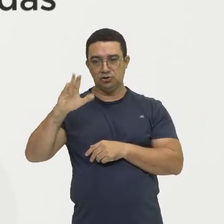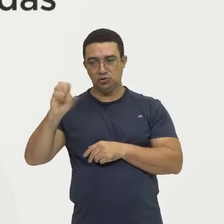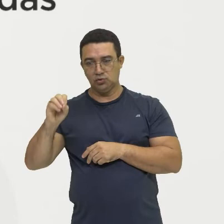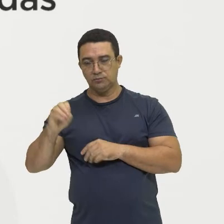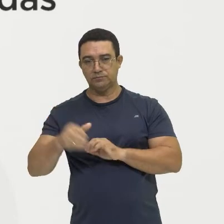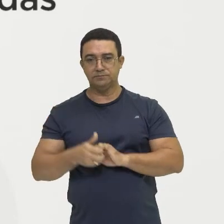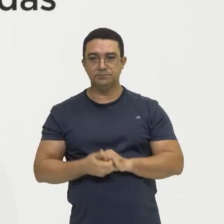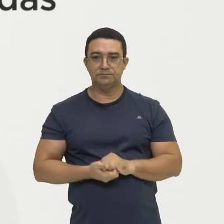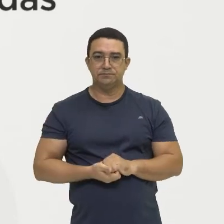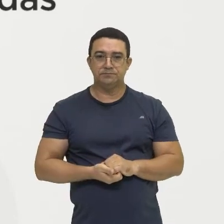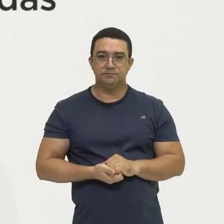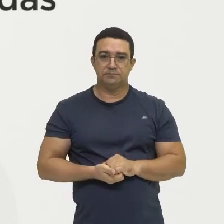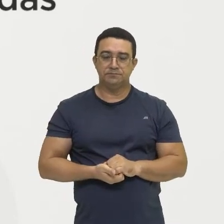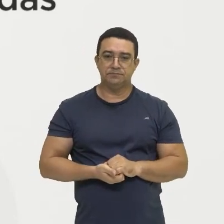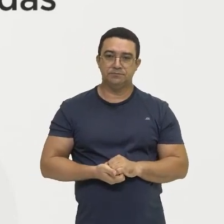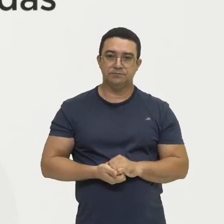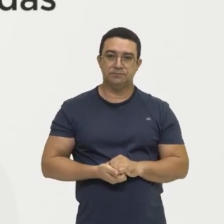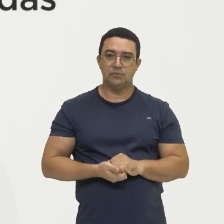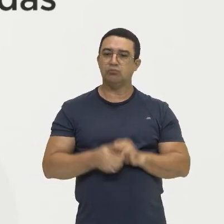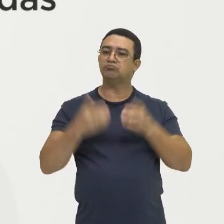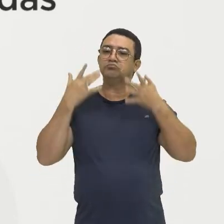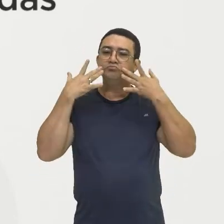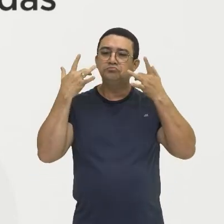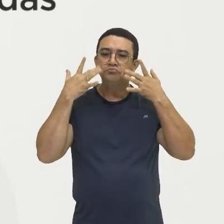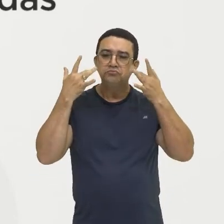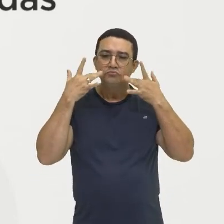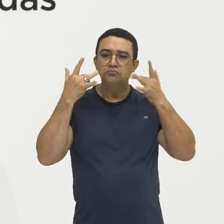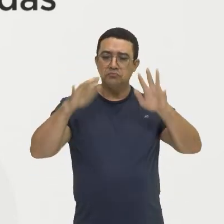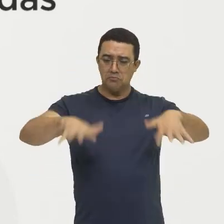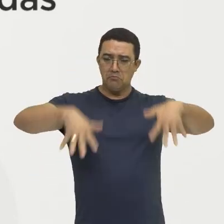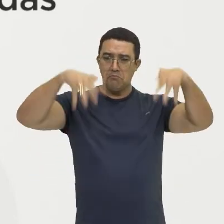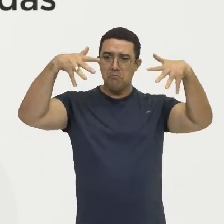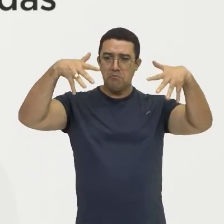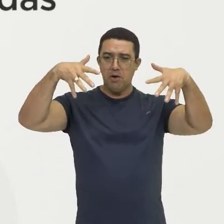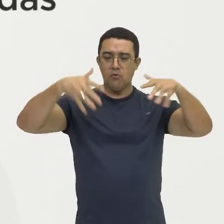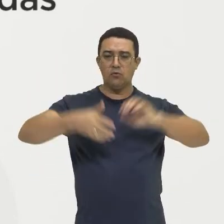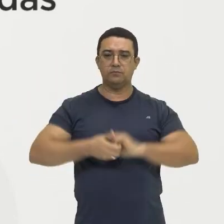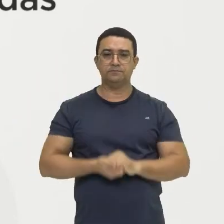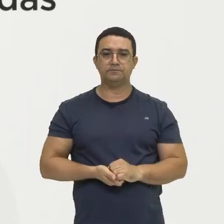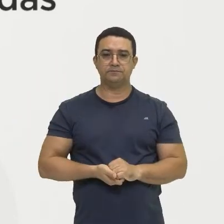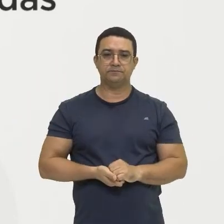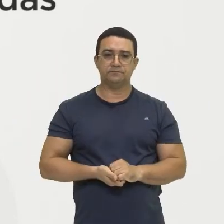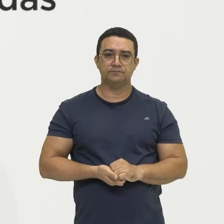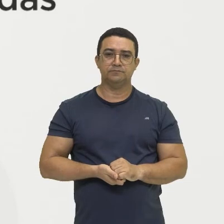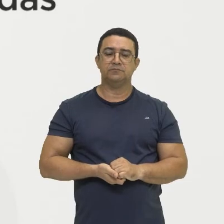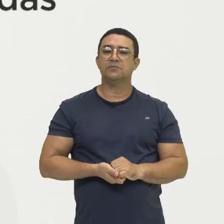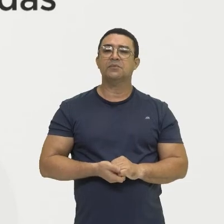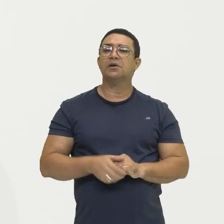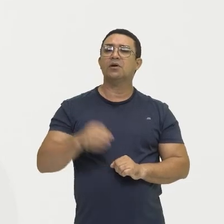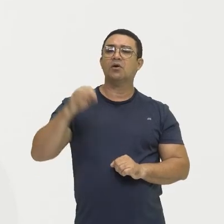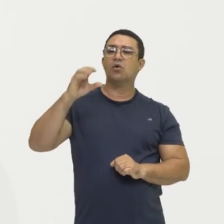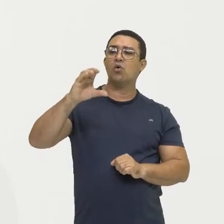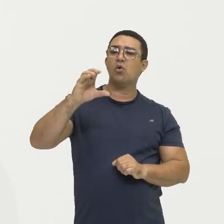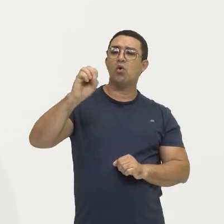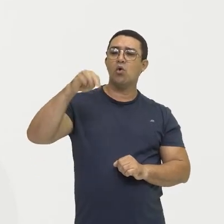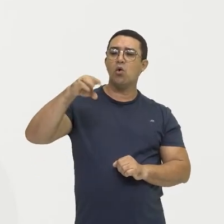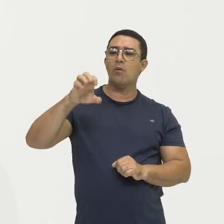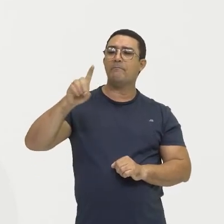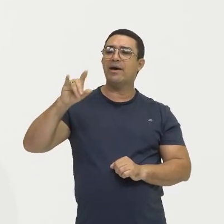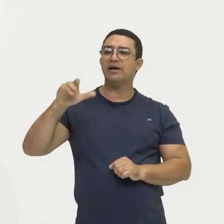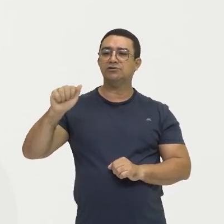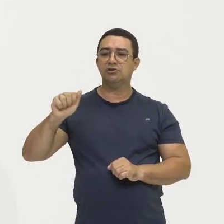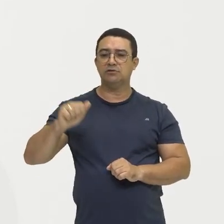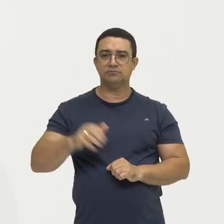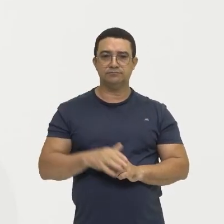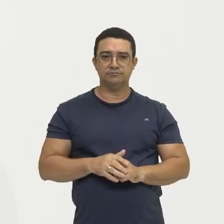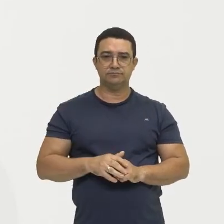tá? Fazendo ali a encenação toda em um palco, ok? E a comédia? Vejam aí, a comédia